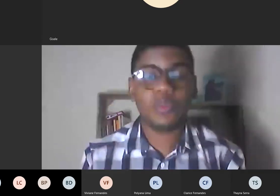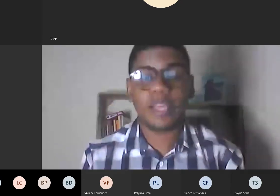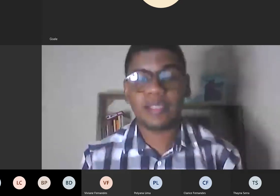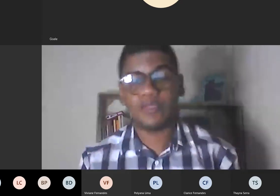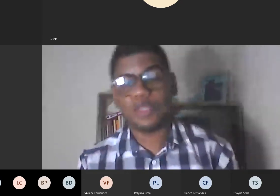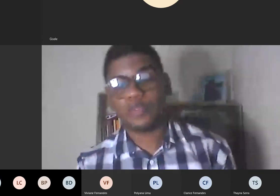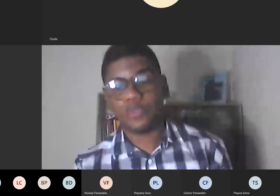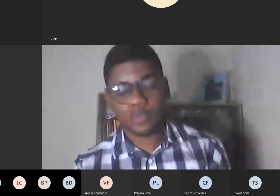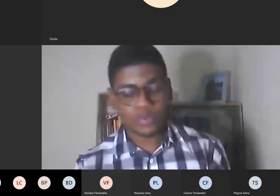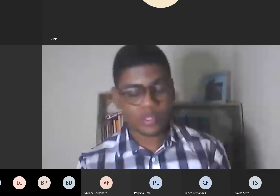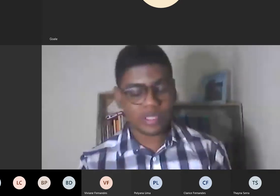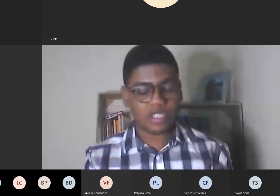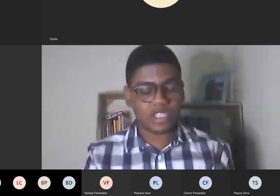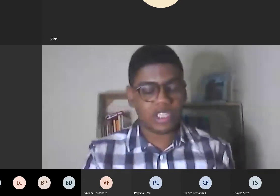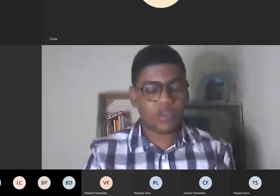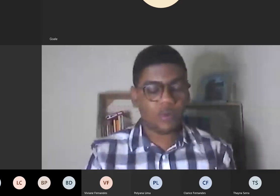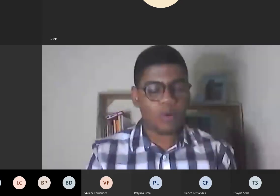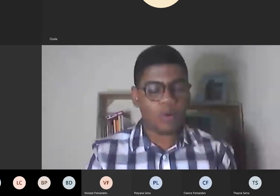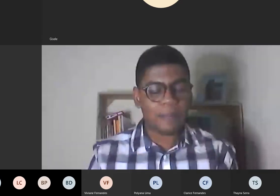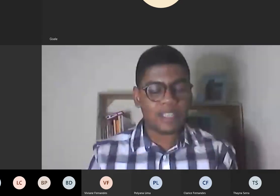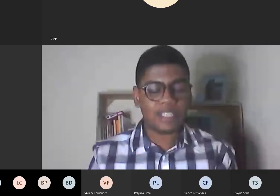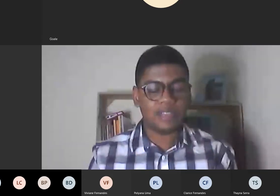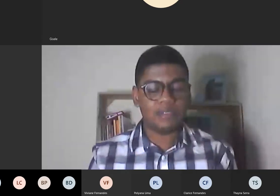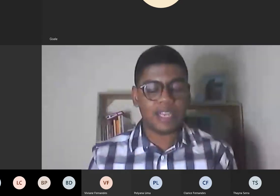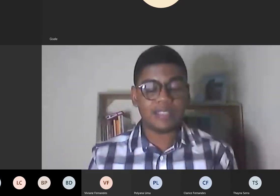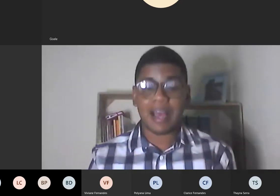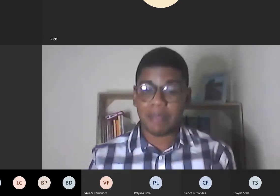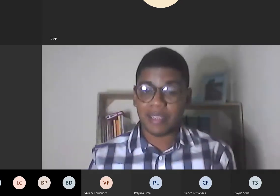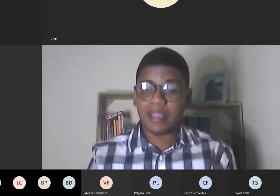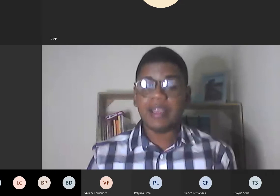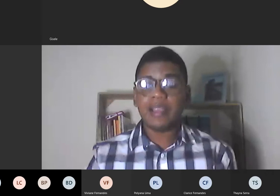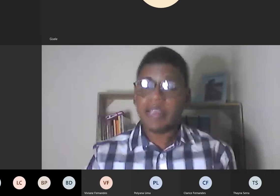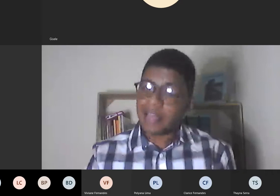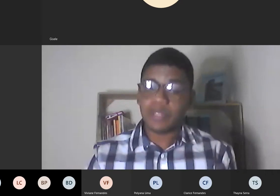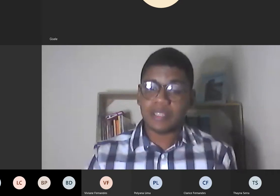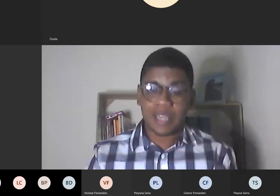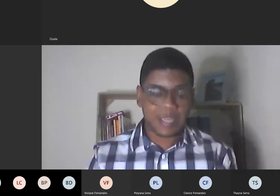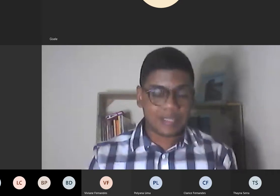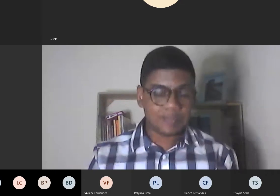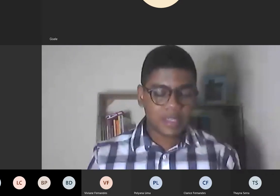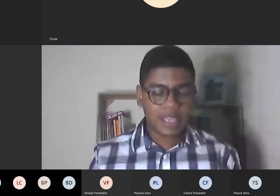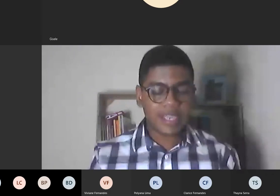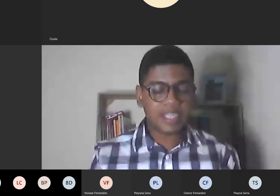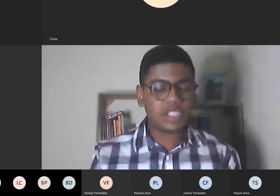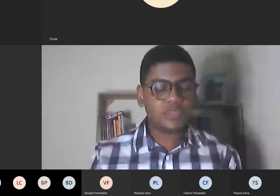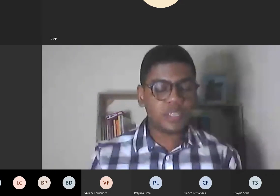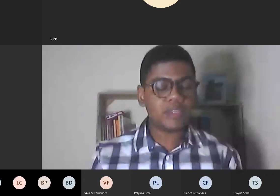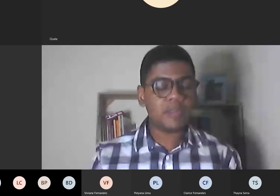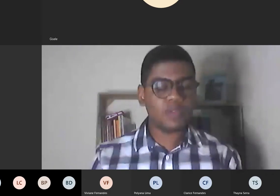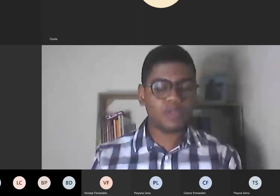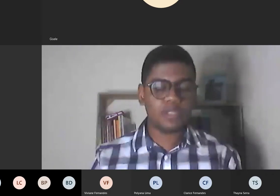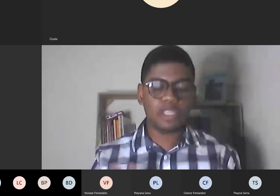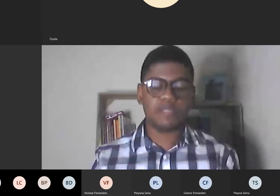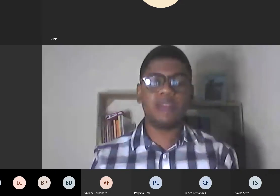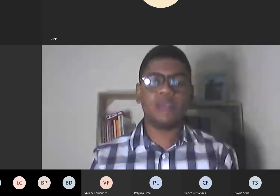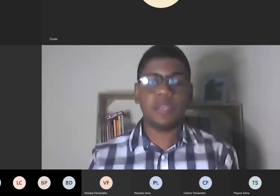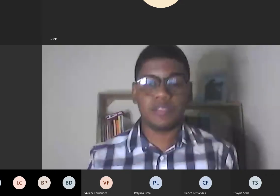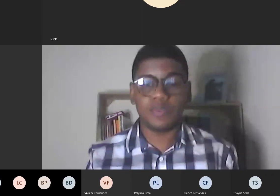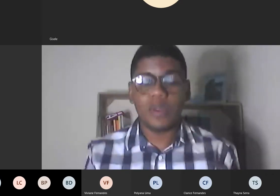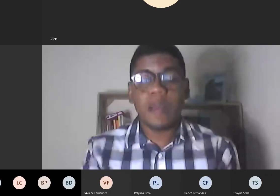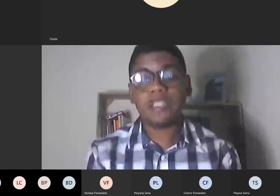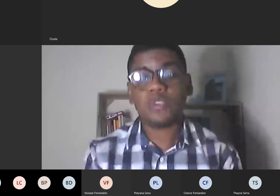ensinar português aos meninos surdos, então a gente tinha que começar a partir daquilo que eles sabem, que é a língua de sinais. Aí a gente foi dentro da metodologia